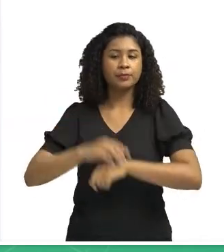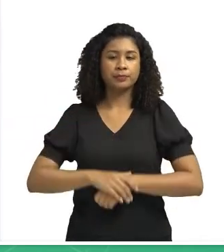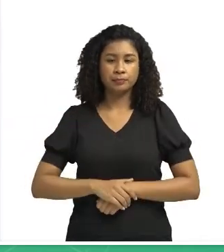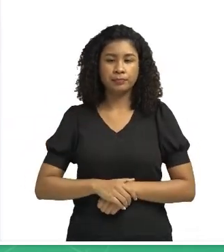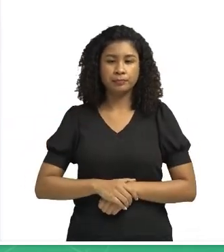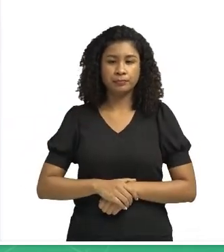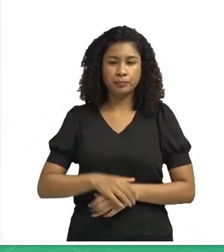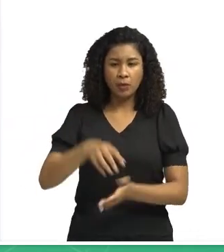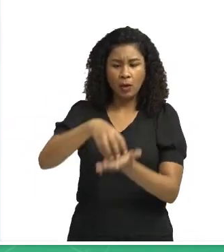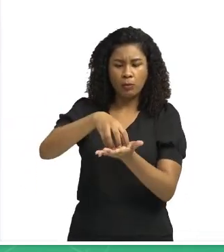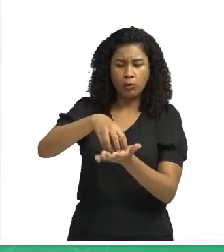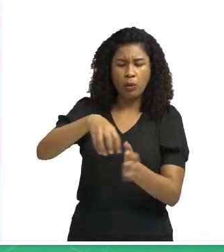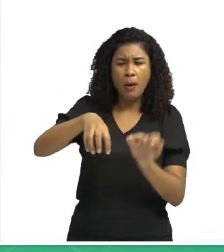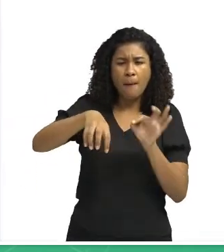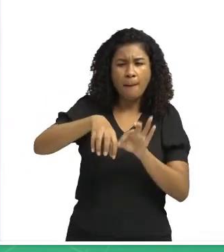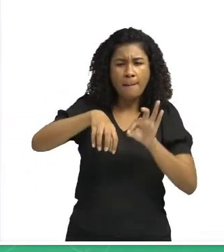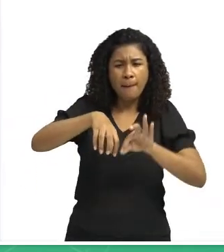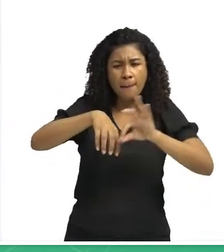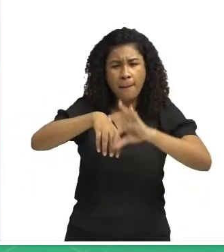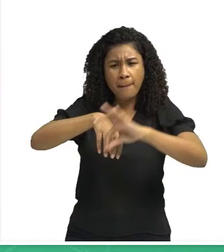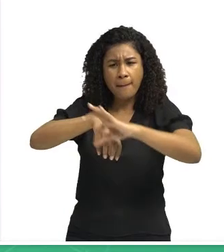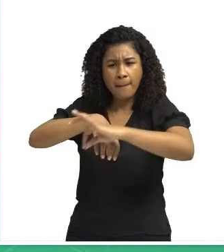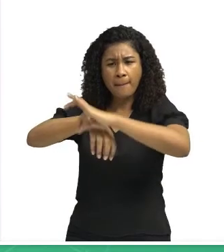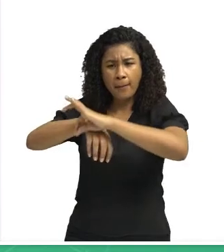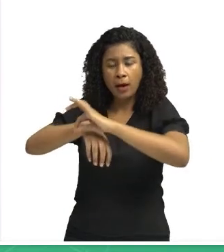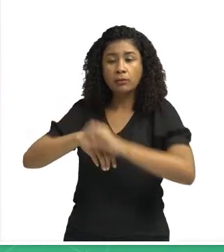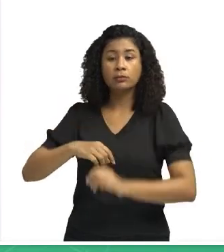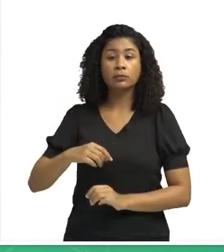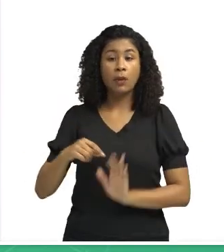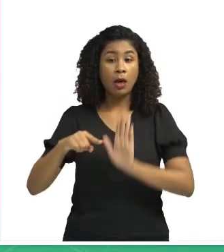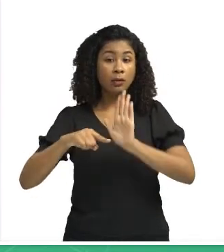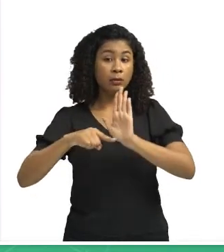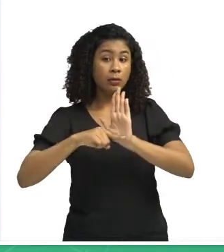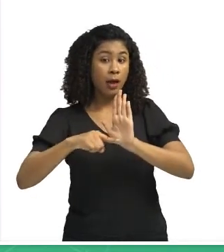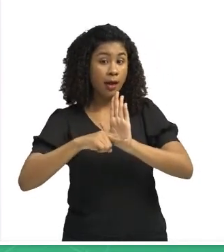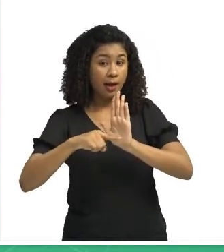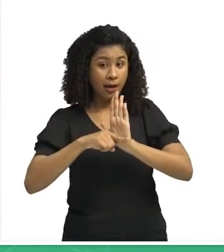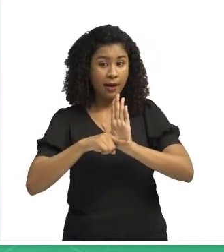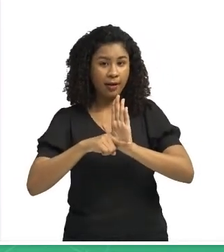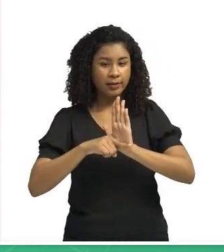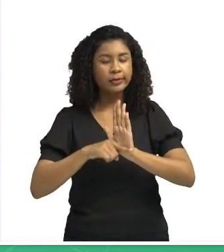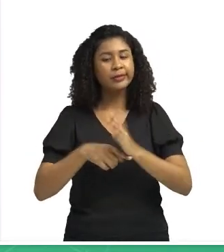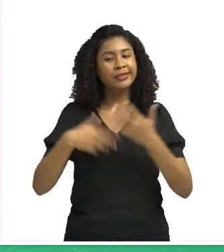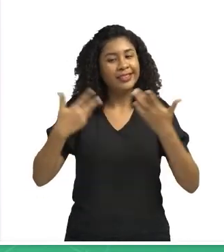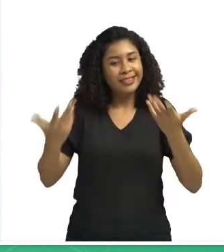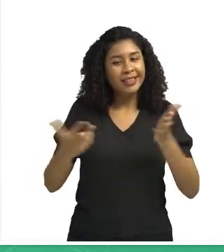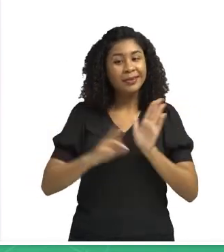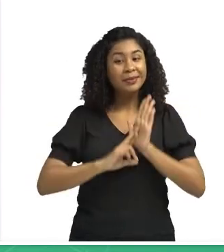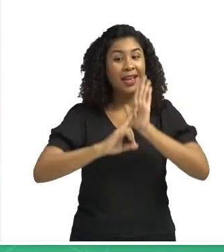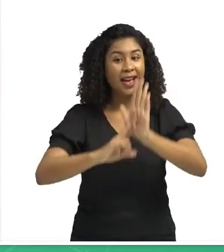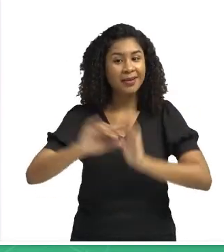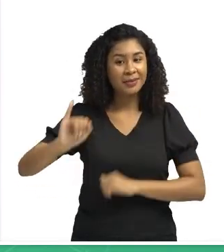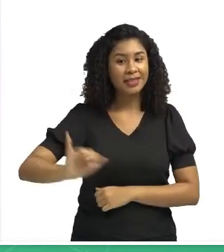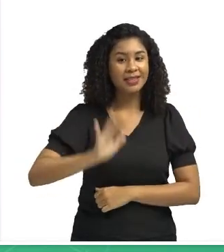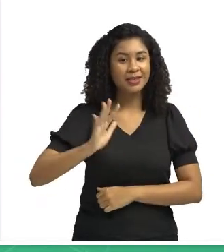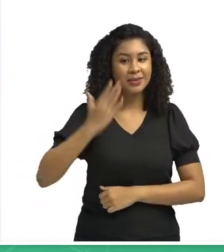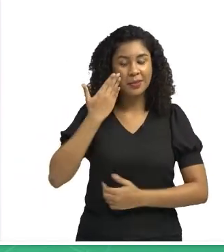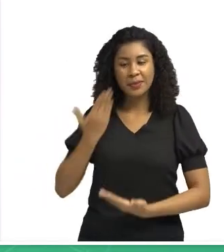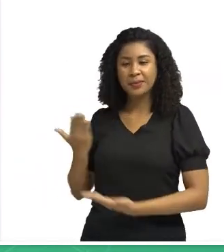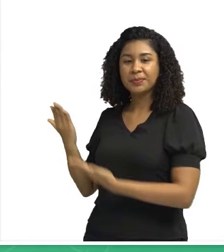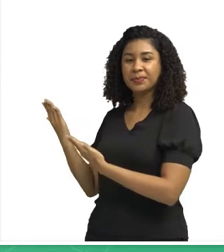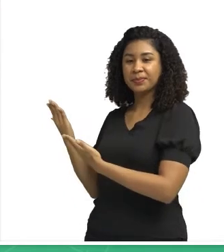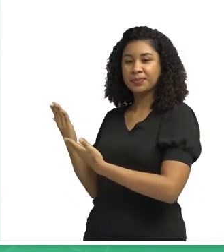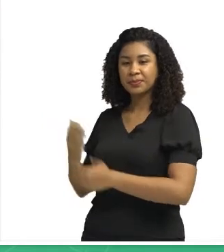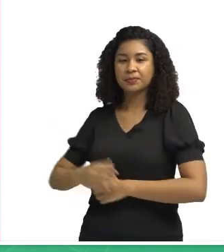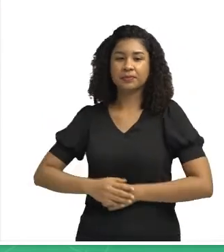ao redor do pudim seria a carga negativa. E aqui eu tenho o modelo de Dalton, né, a